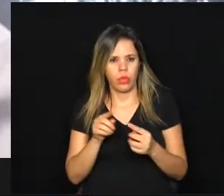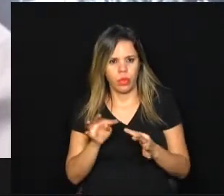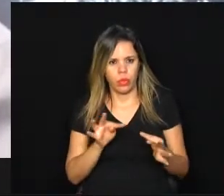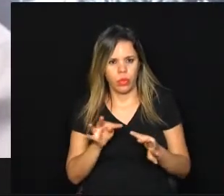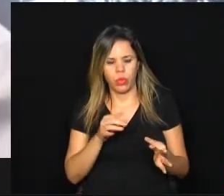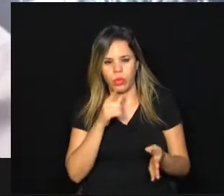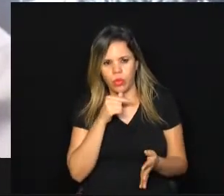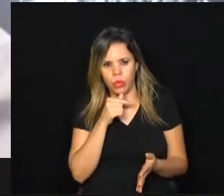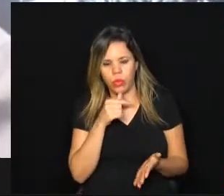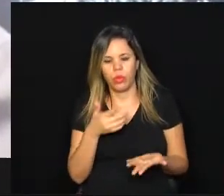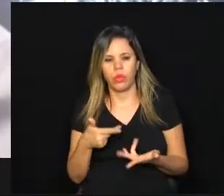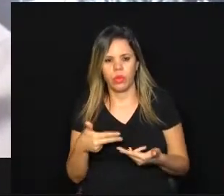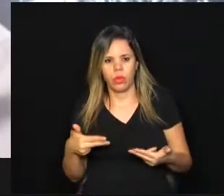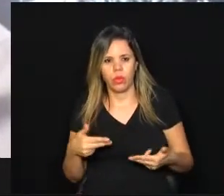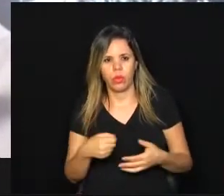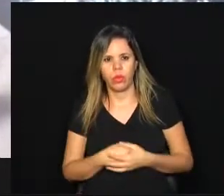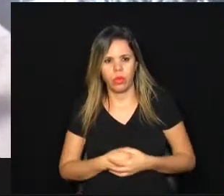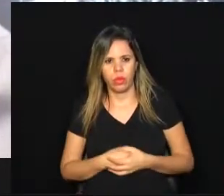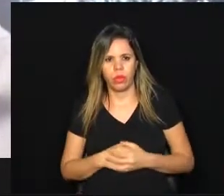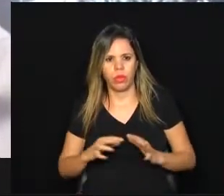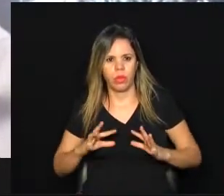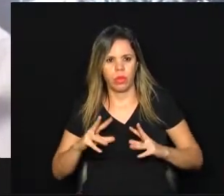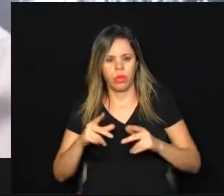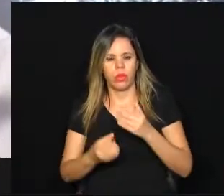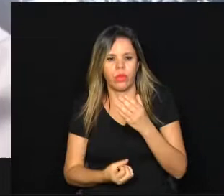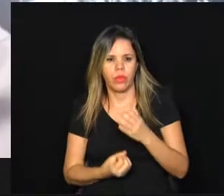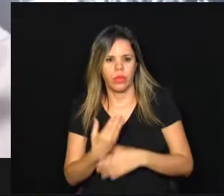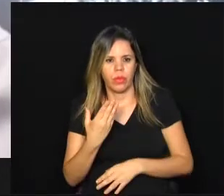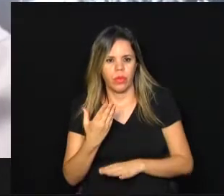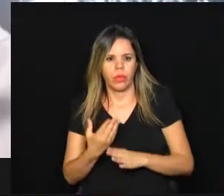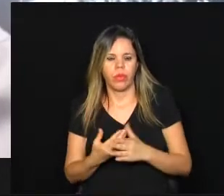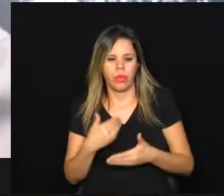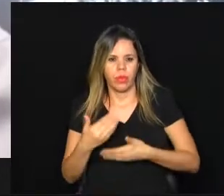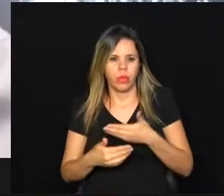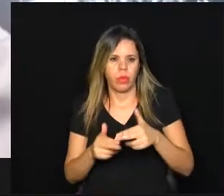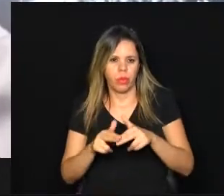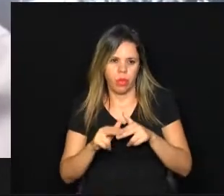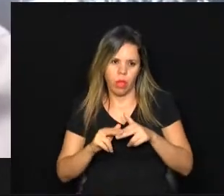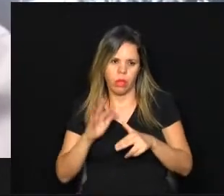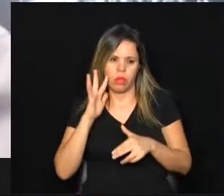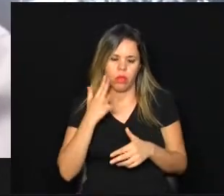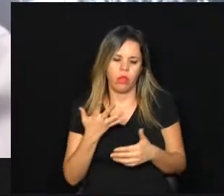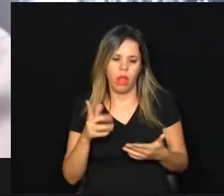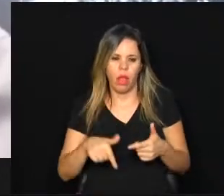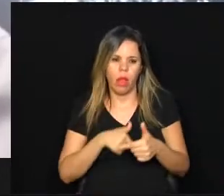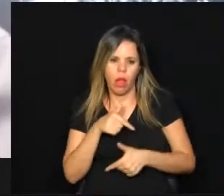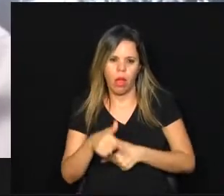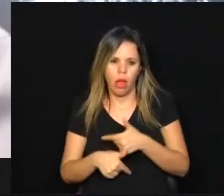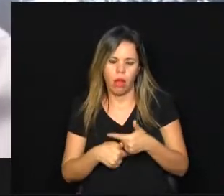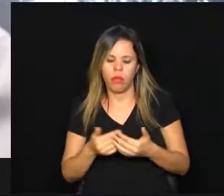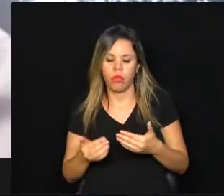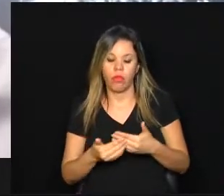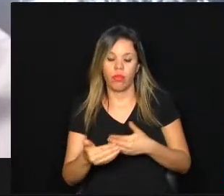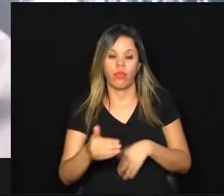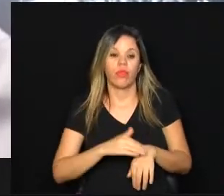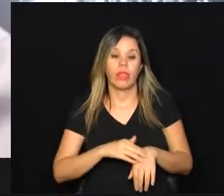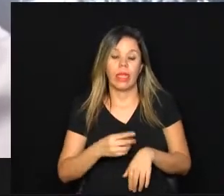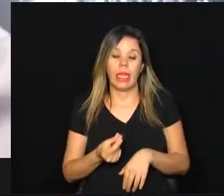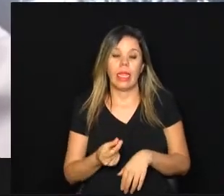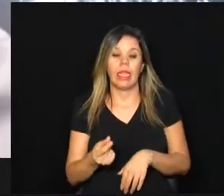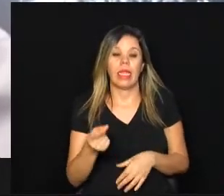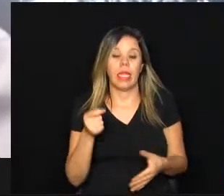de saneamento e todos os outros fatores que vêm em decorrência disso, né? É um trabalho de longo prazo, uma luta